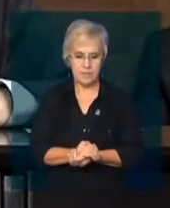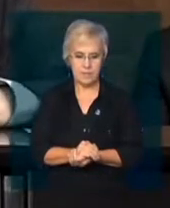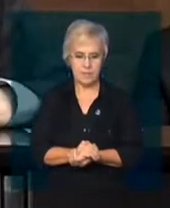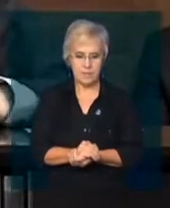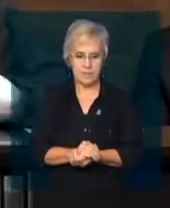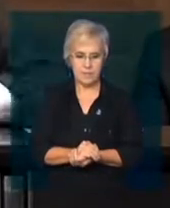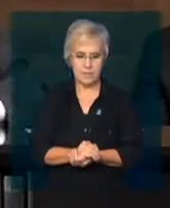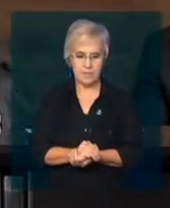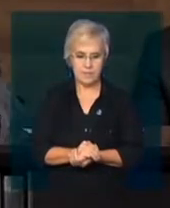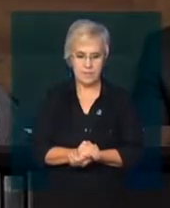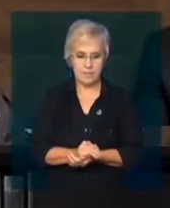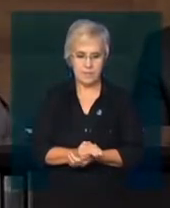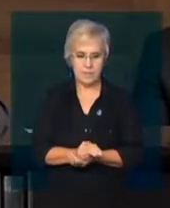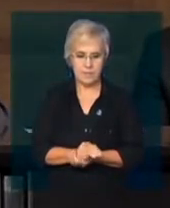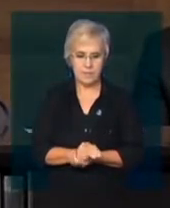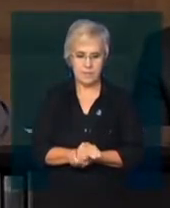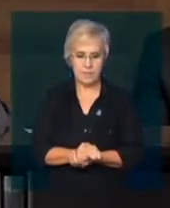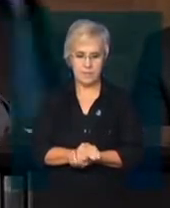a técnica furou.